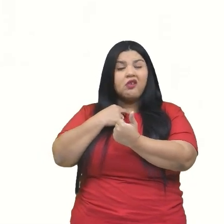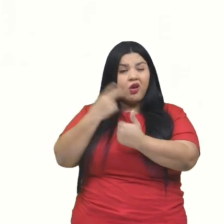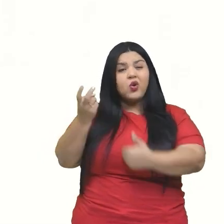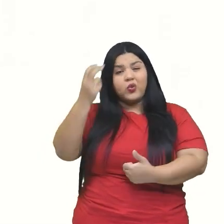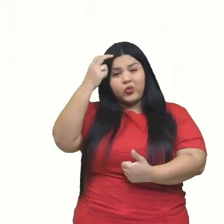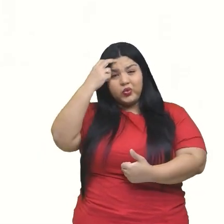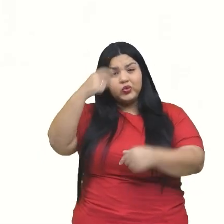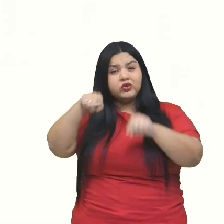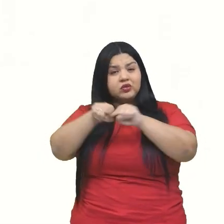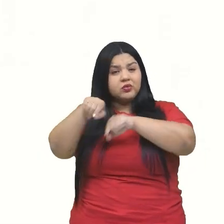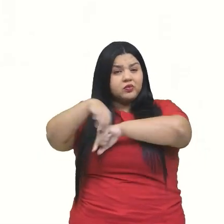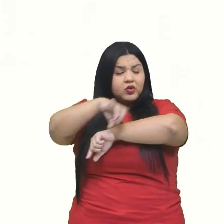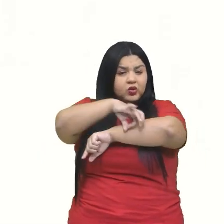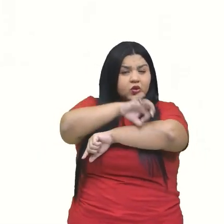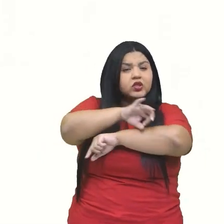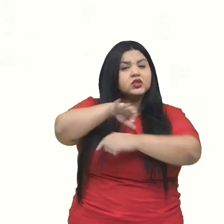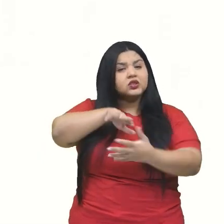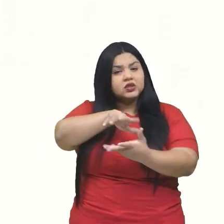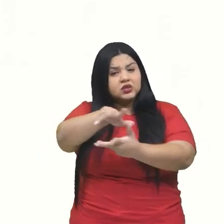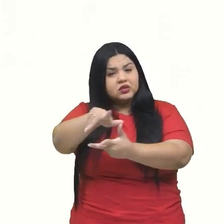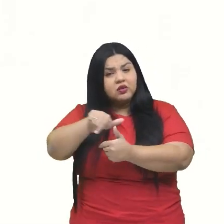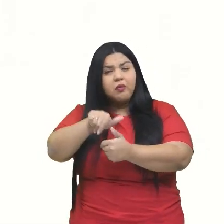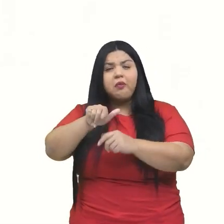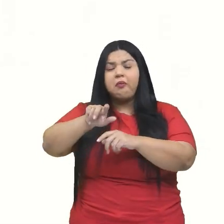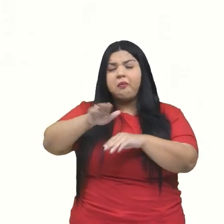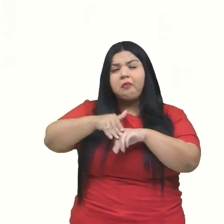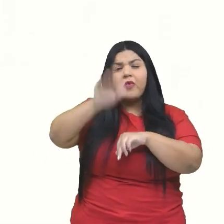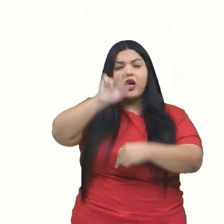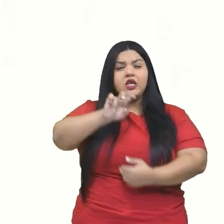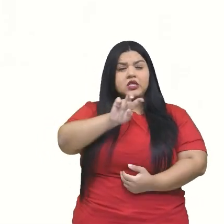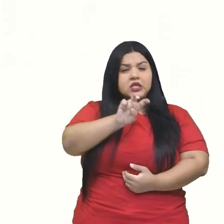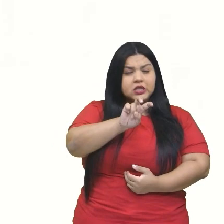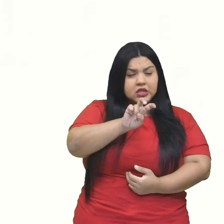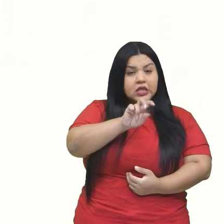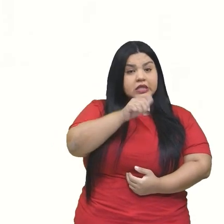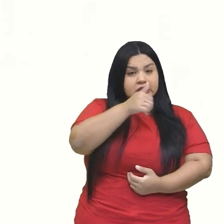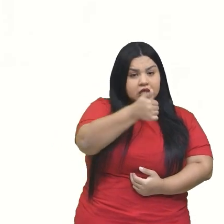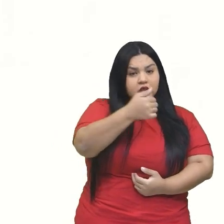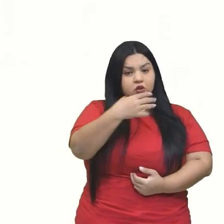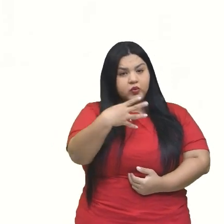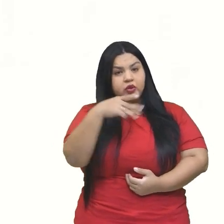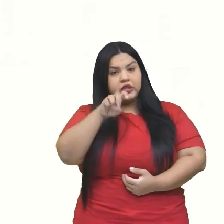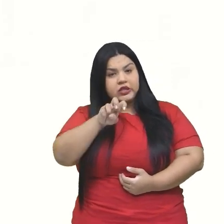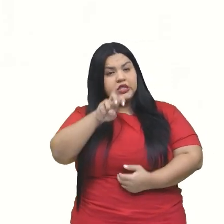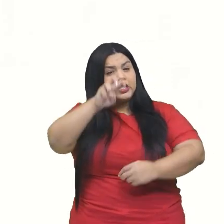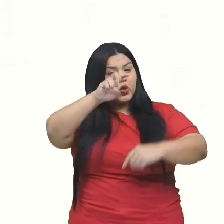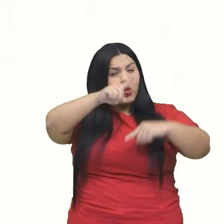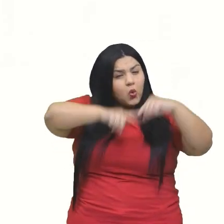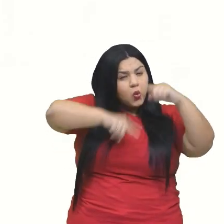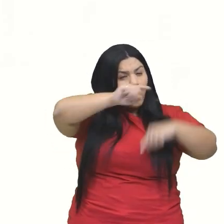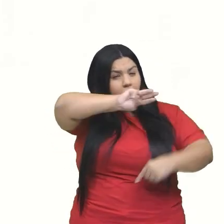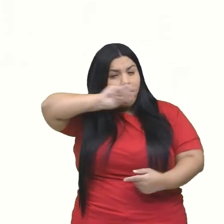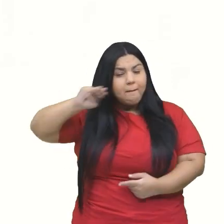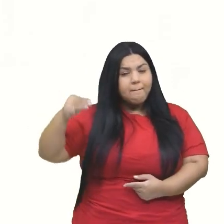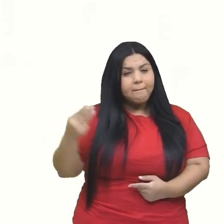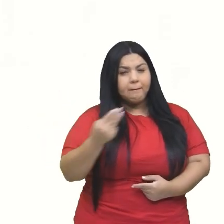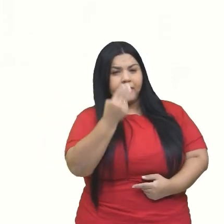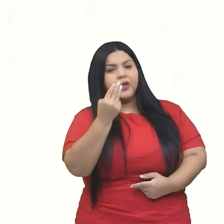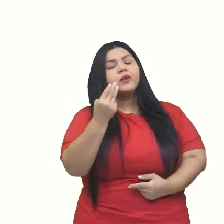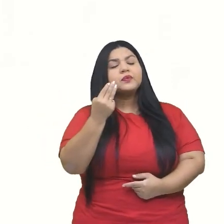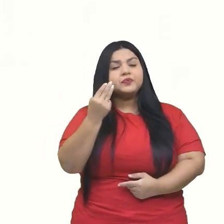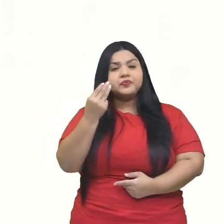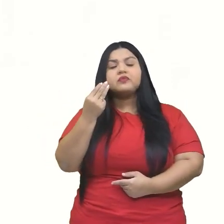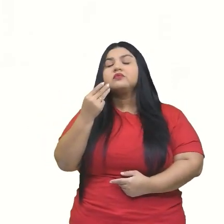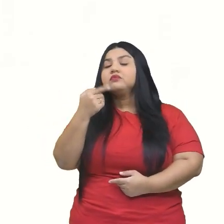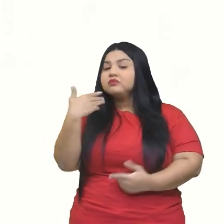biológica da Terra, com mais de 145 mil objetos, não é? Então, eles